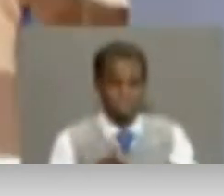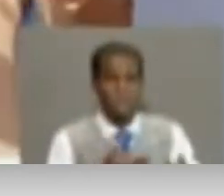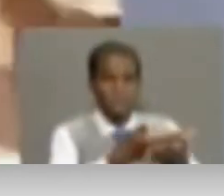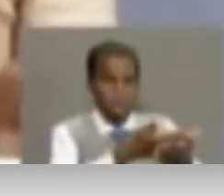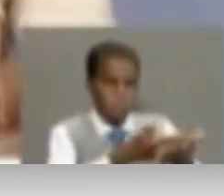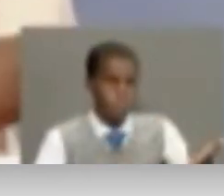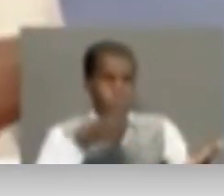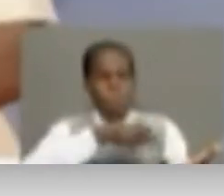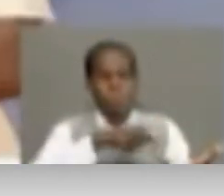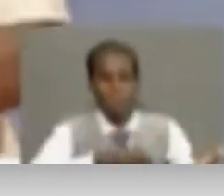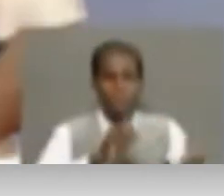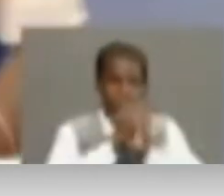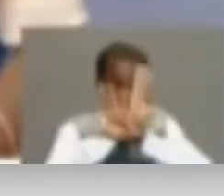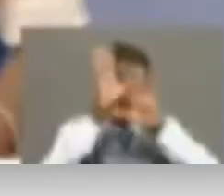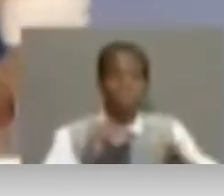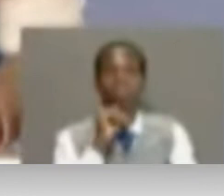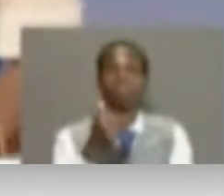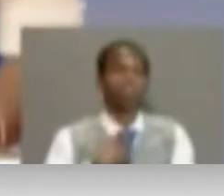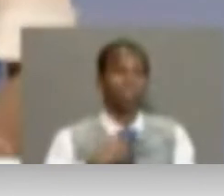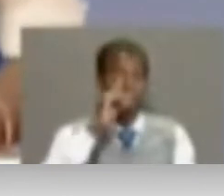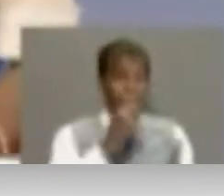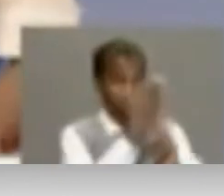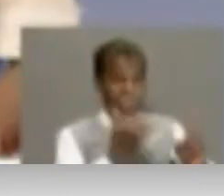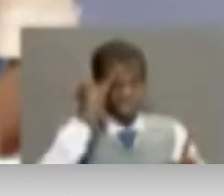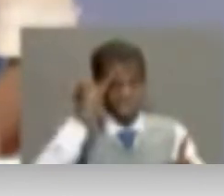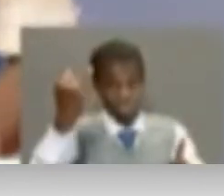então não teria. Não teria um.